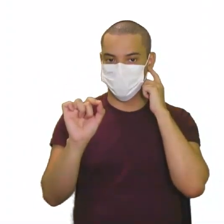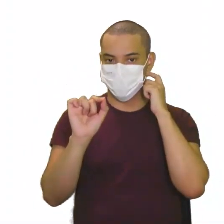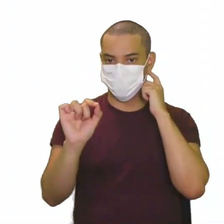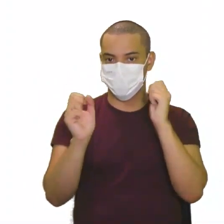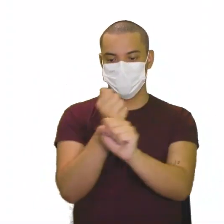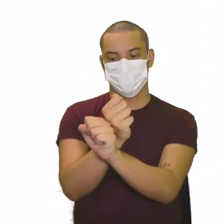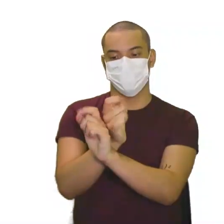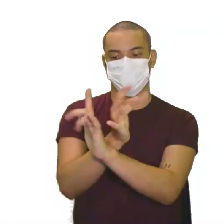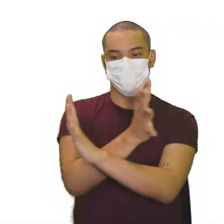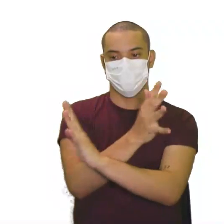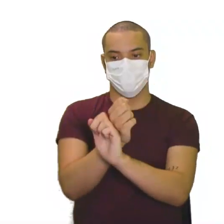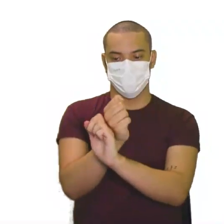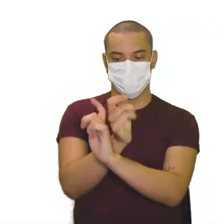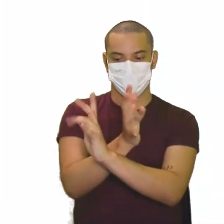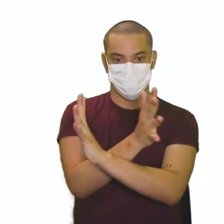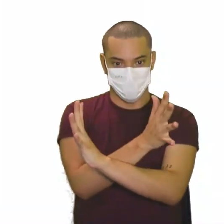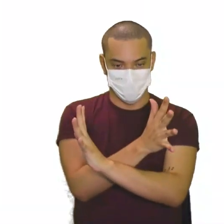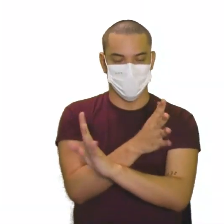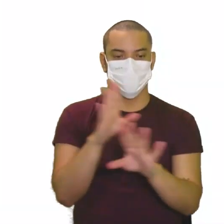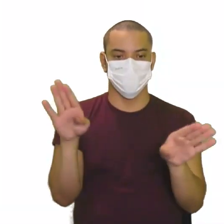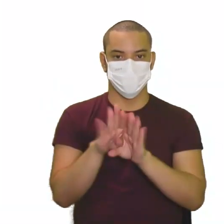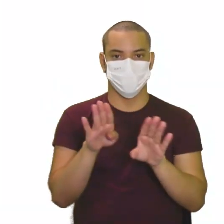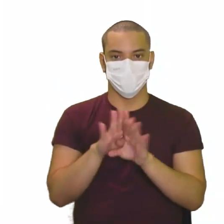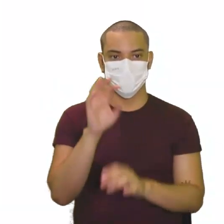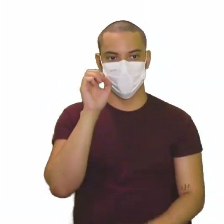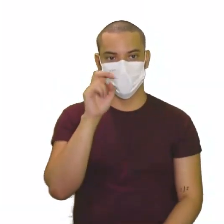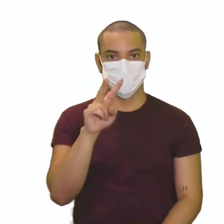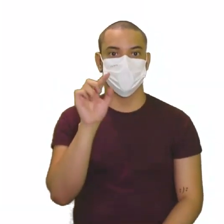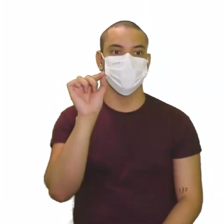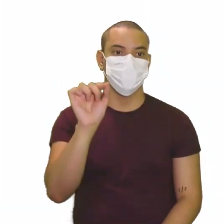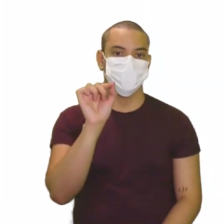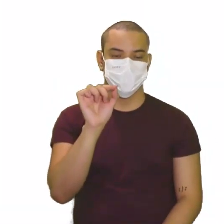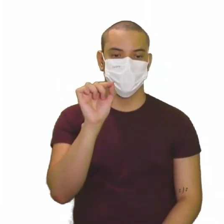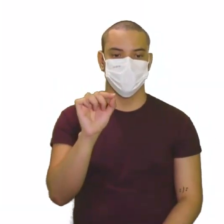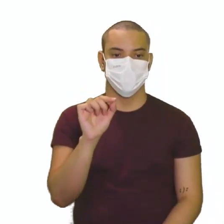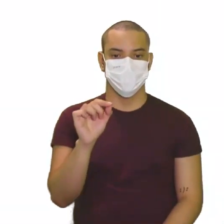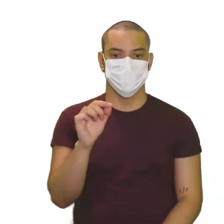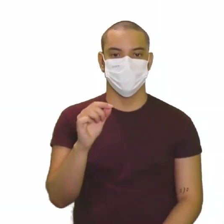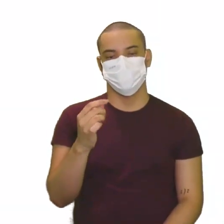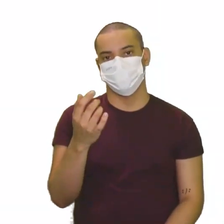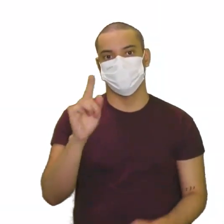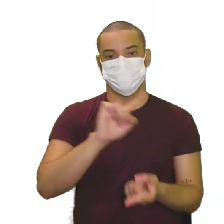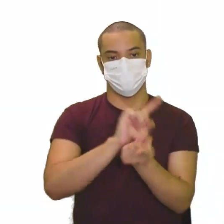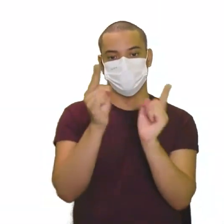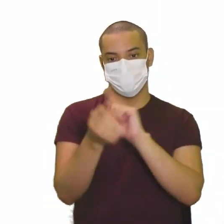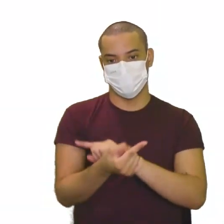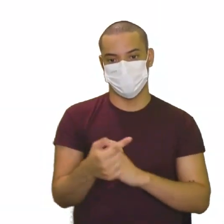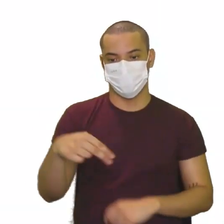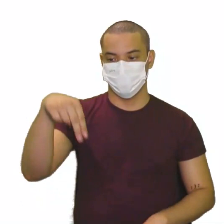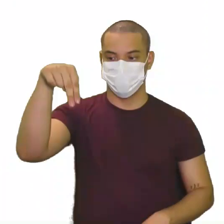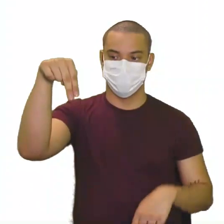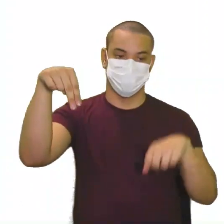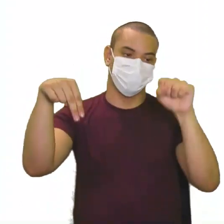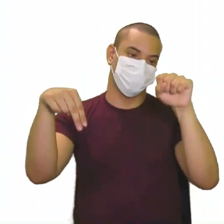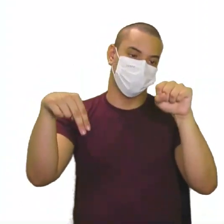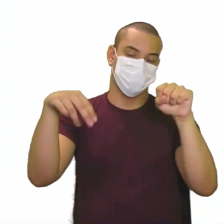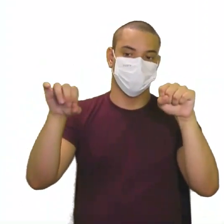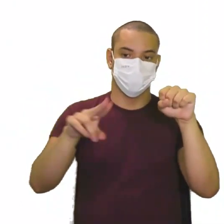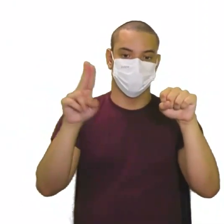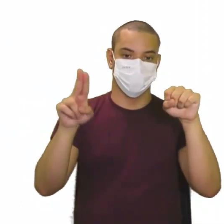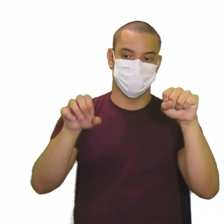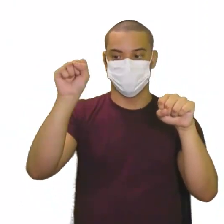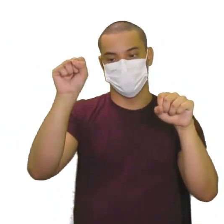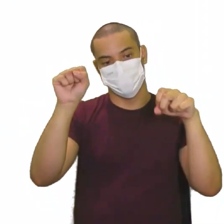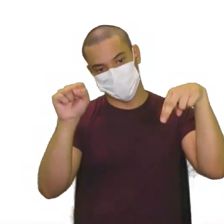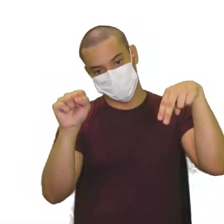magnética Ok e nós vimos também que quando a gente aproxima polos opostos pode ser sul e Norte